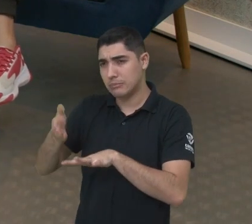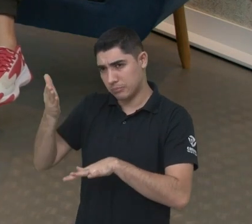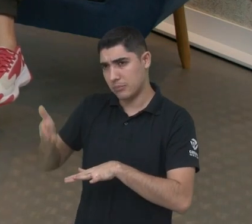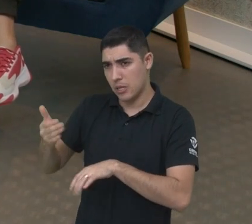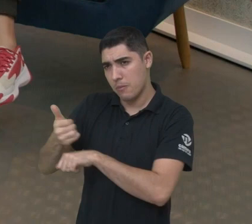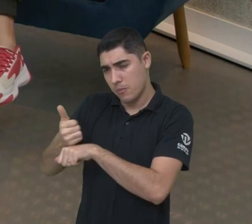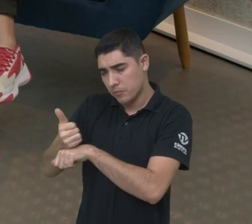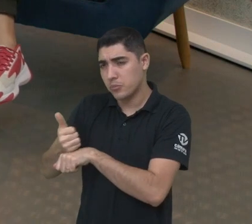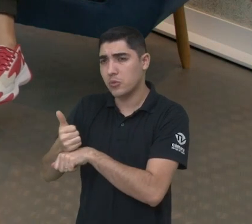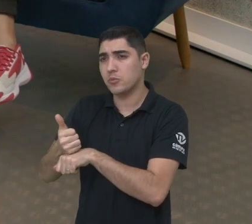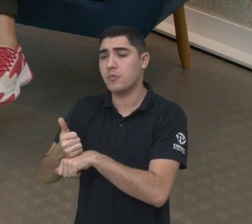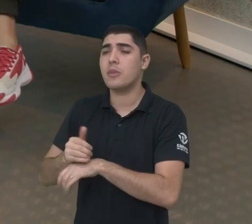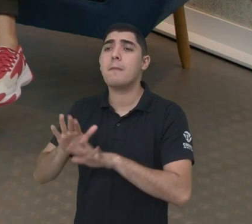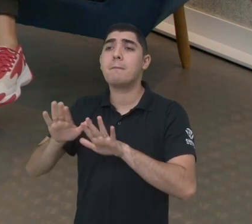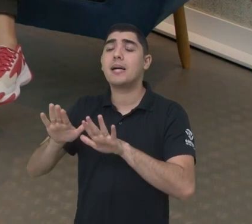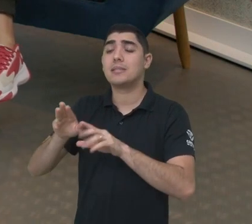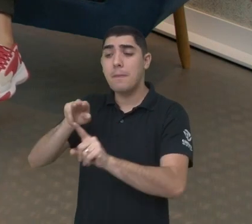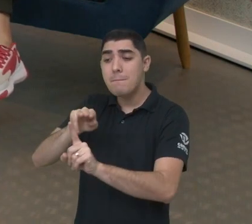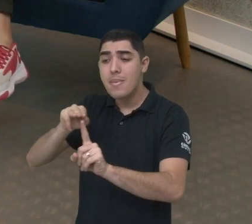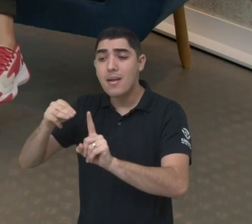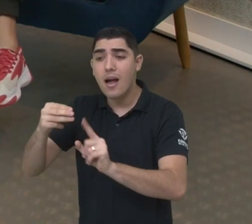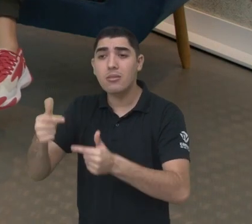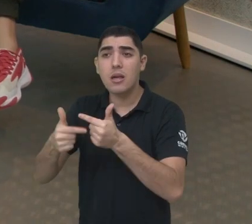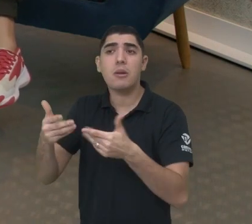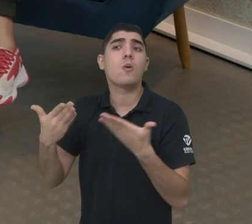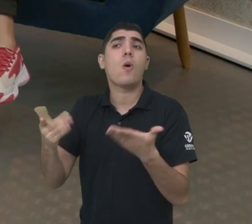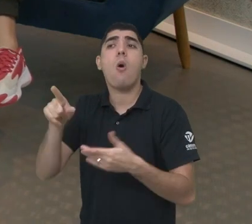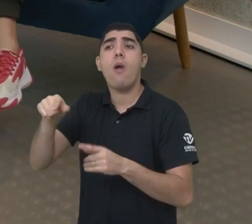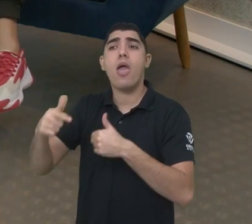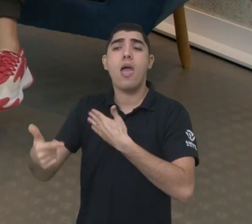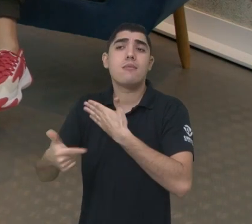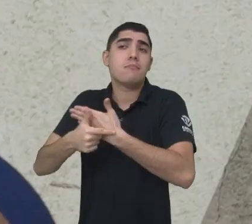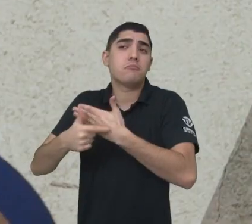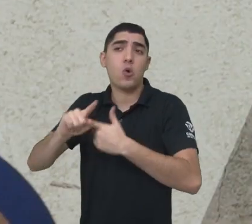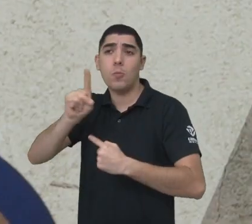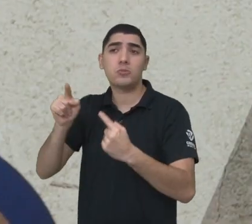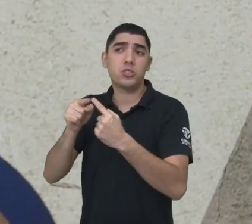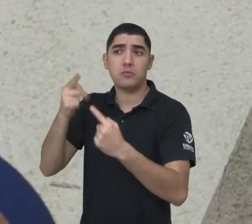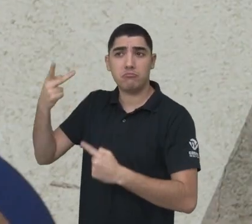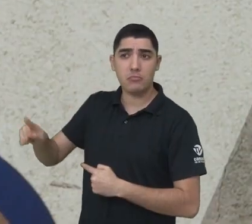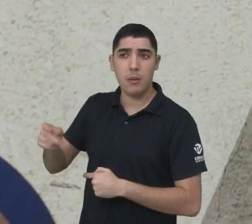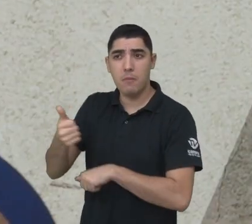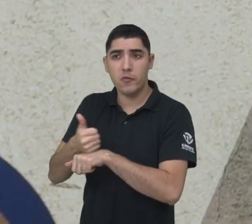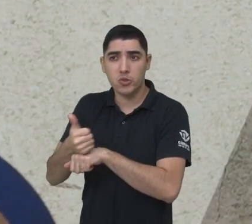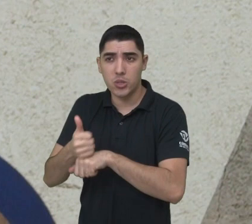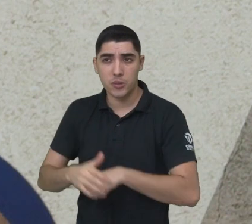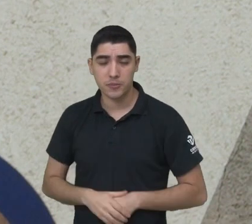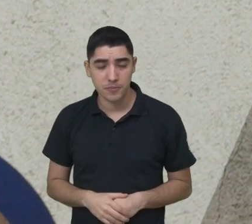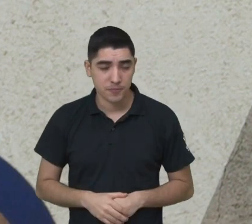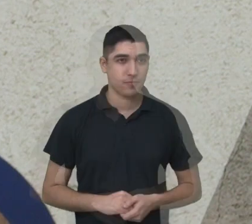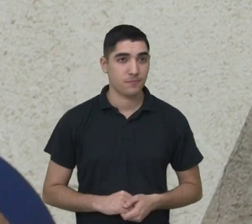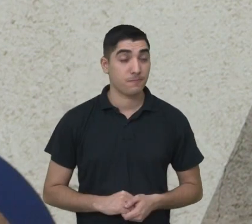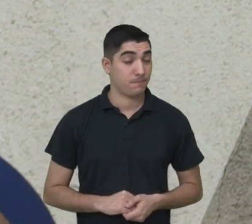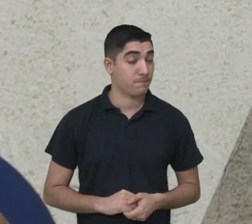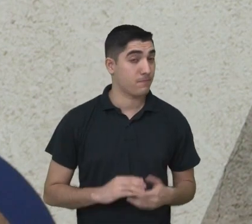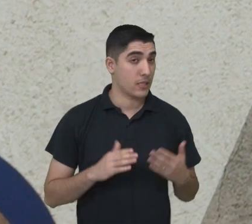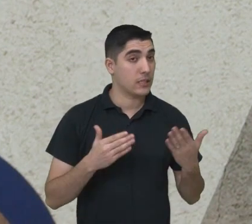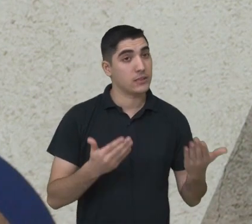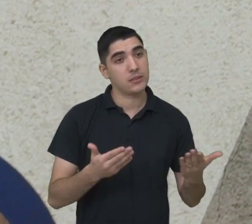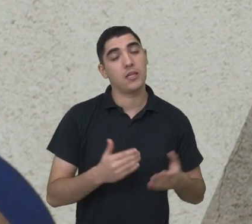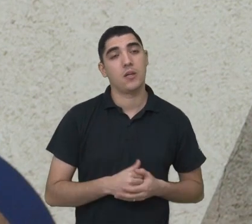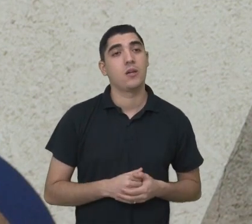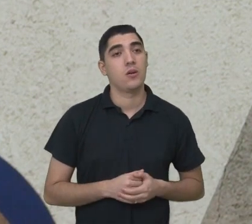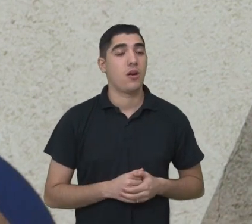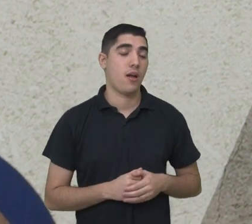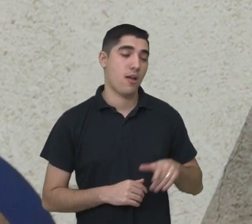um pouco da função dele no mercado de trabalho? Tá. Então, ele pensa assim, né, na questão